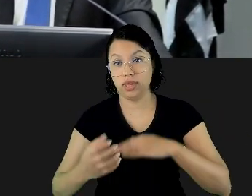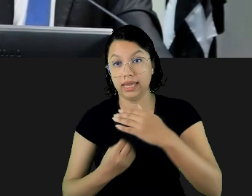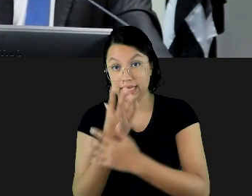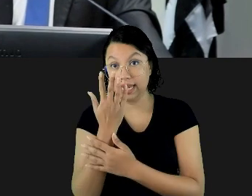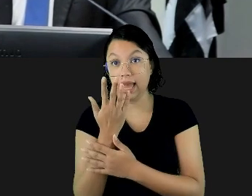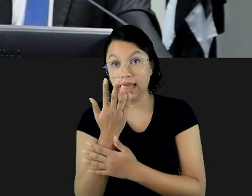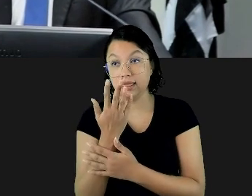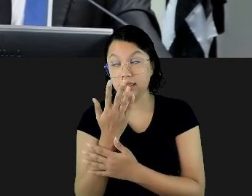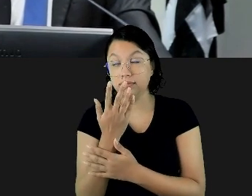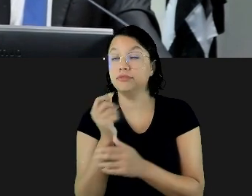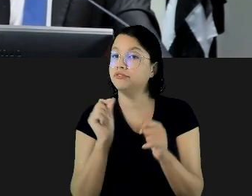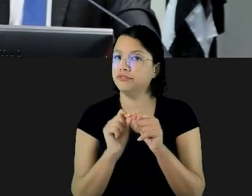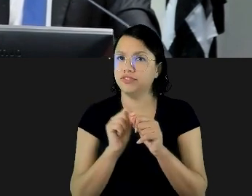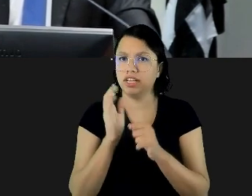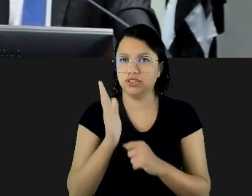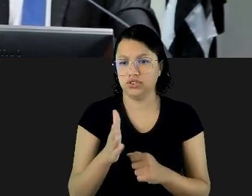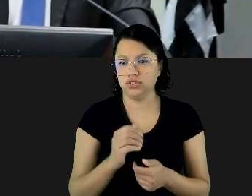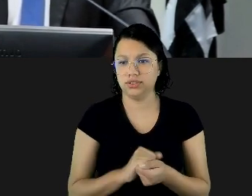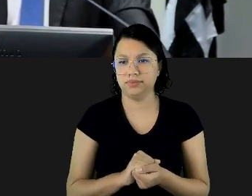constituída,